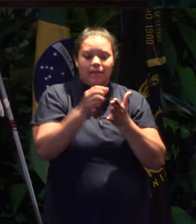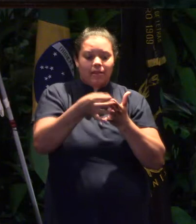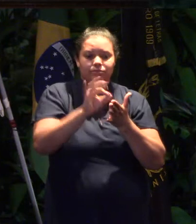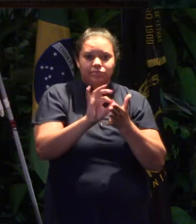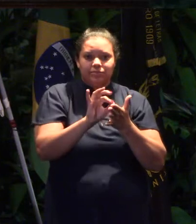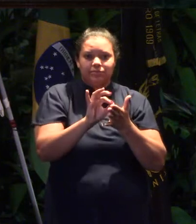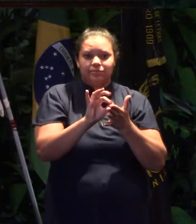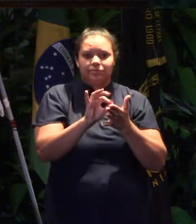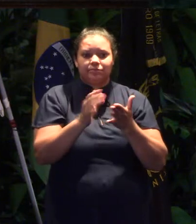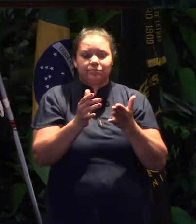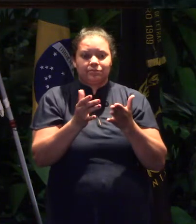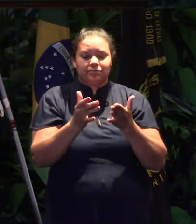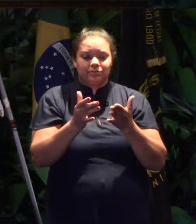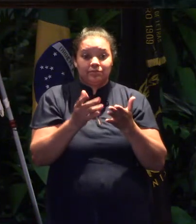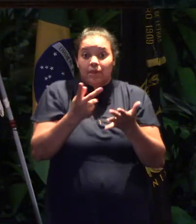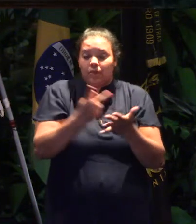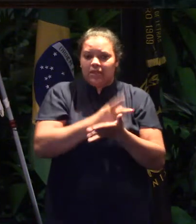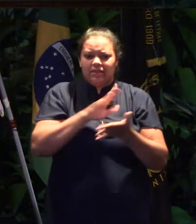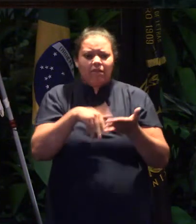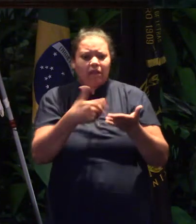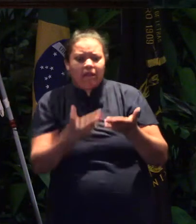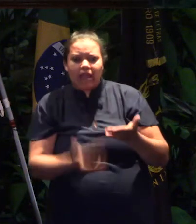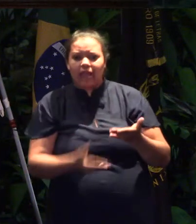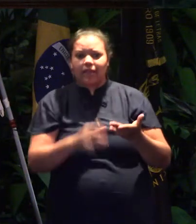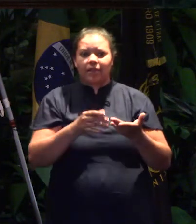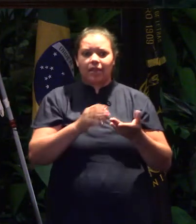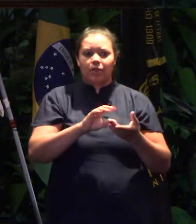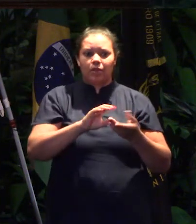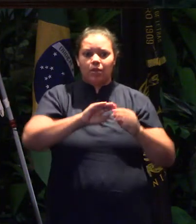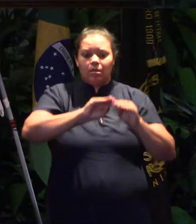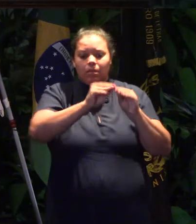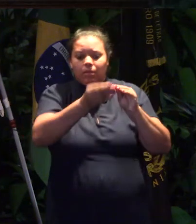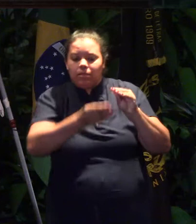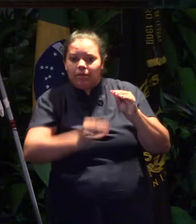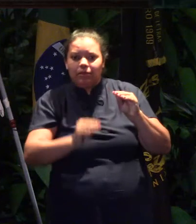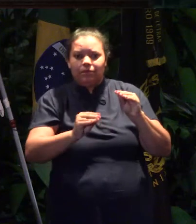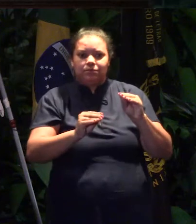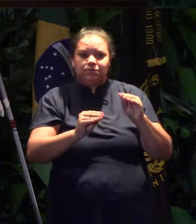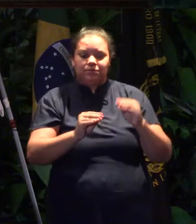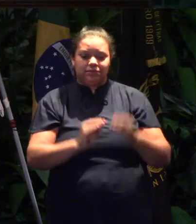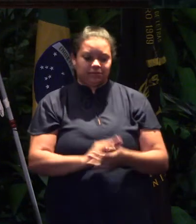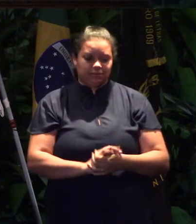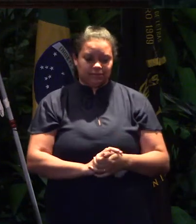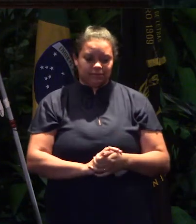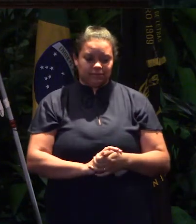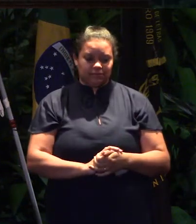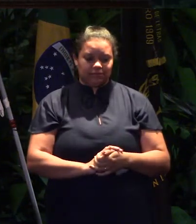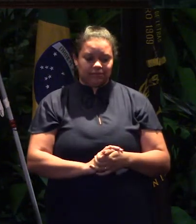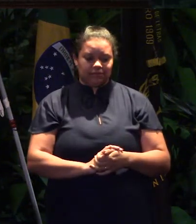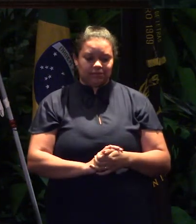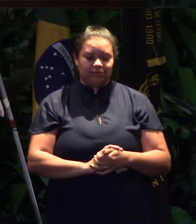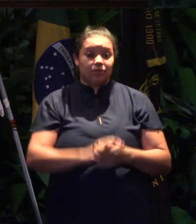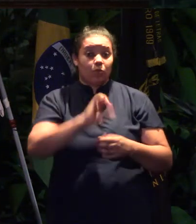o amassadinho que aconteceu, a lombada que está marcada de uma certa forma, que define a posição